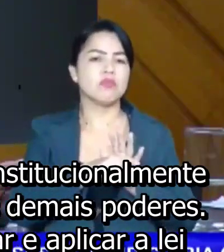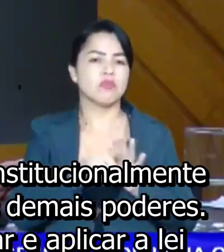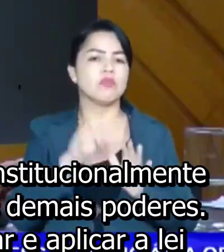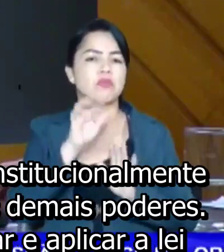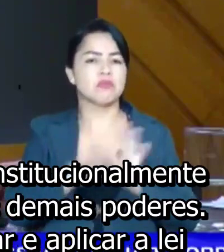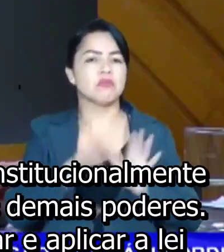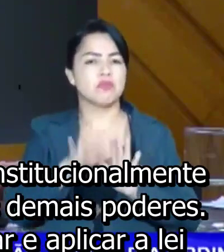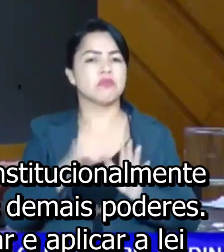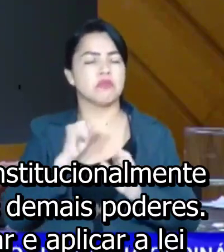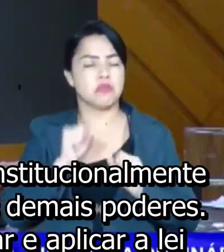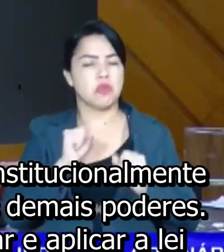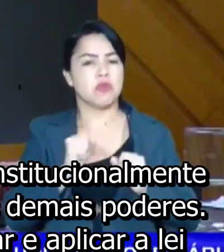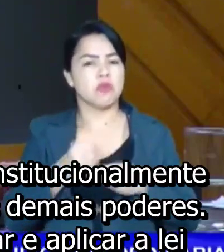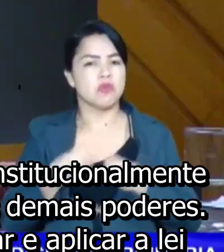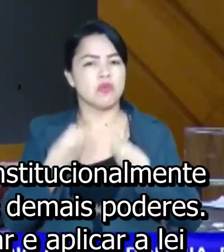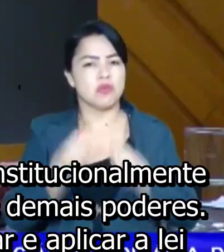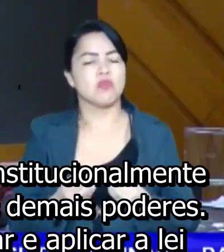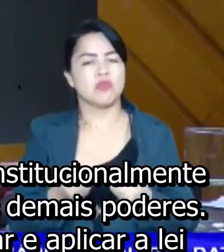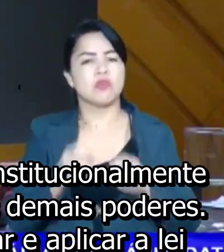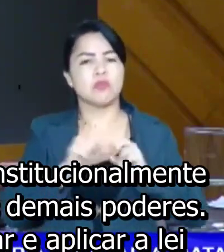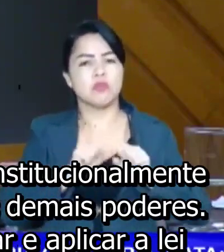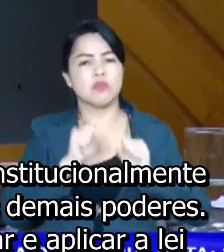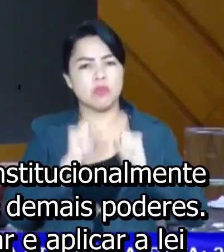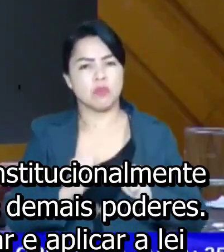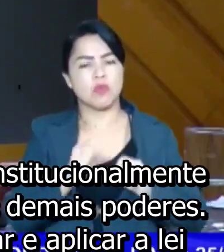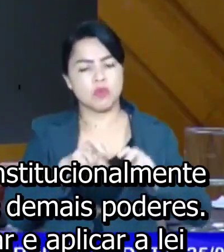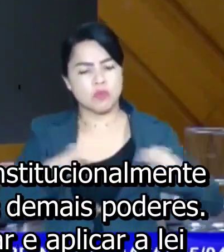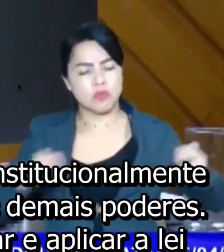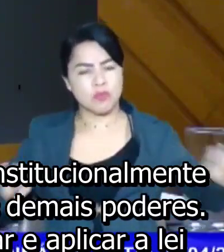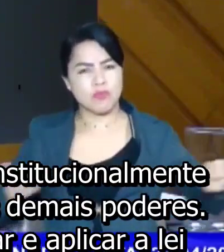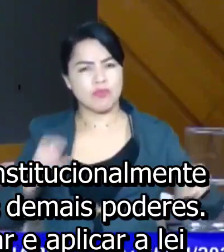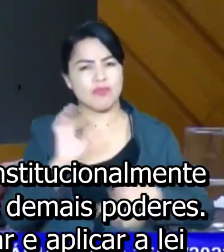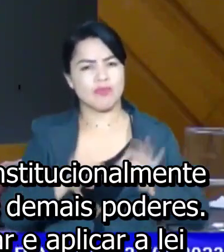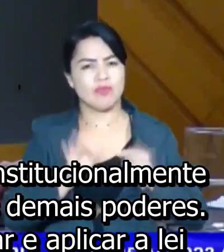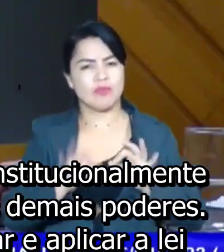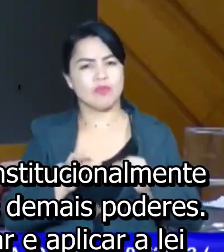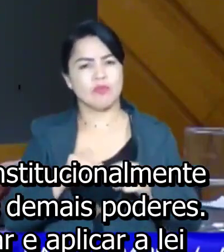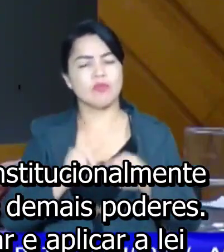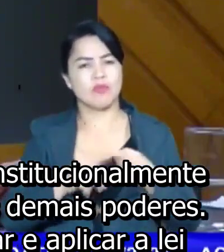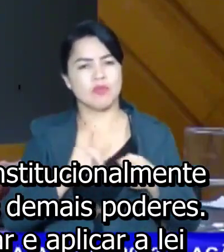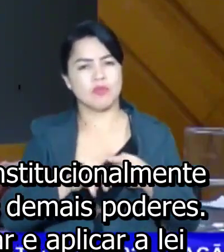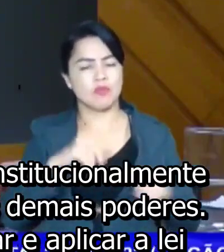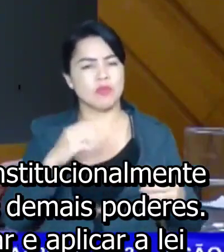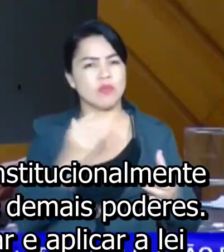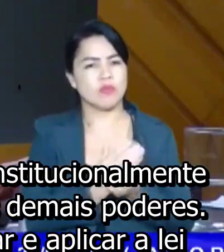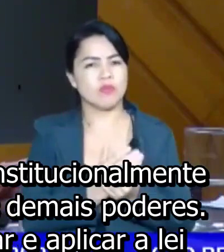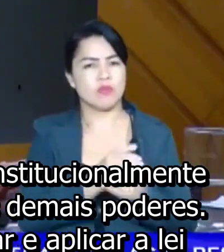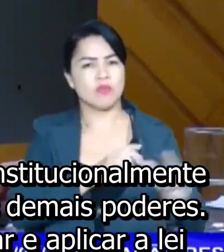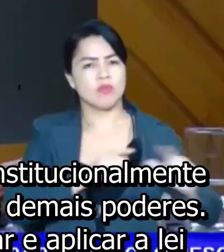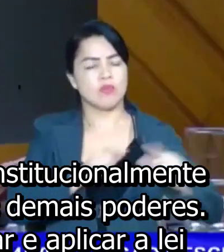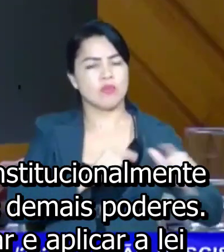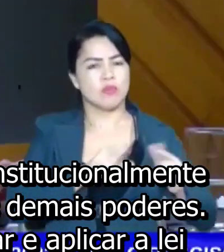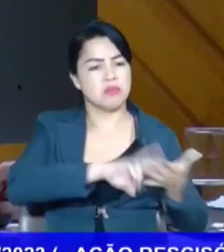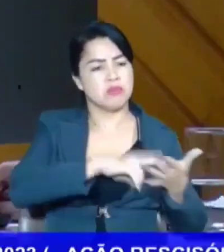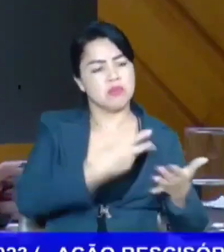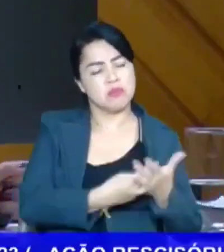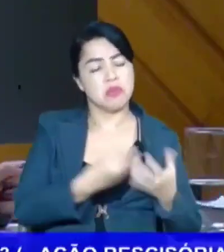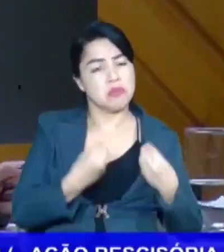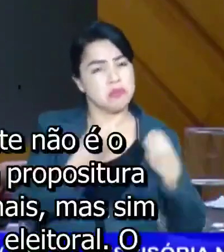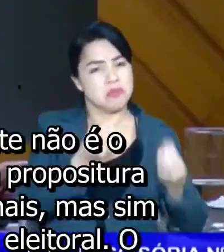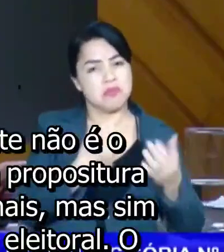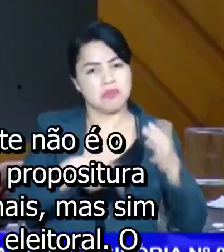Poder Legislativo e deve ser respeitado pelos demais poderes, sobretudo pelo julgador, quando no exercício de interpretar e aplicar a